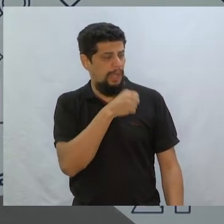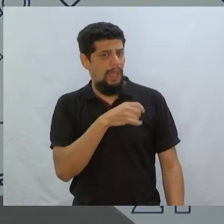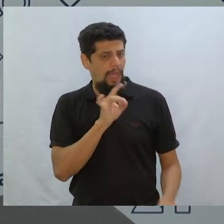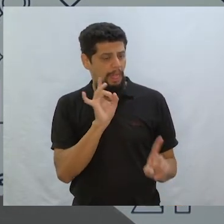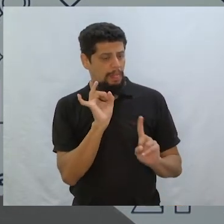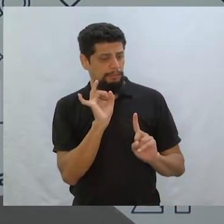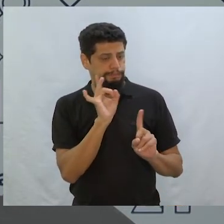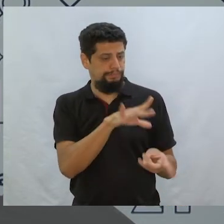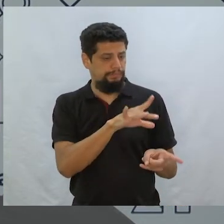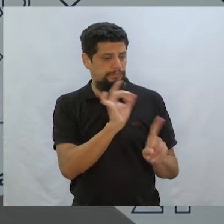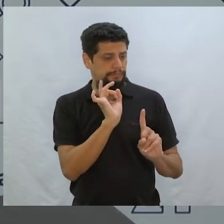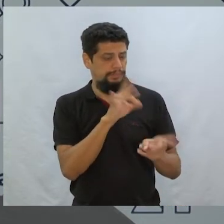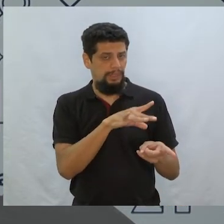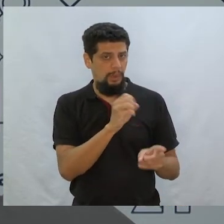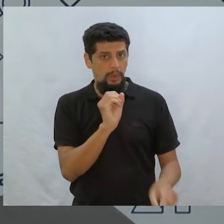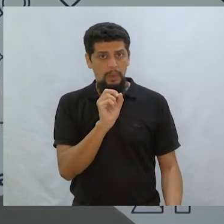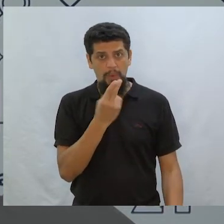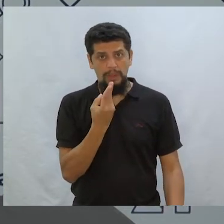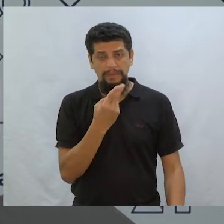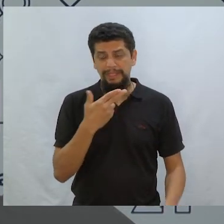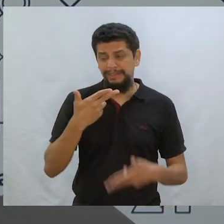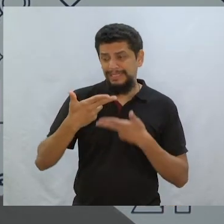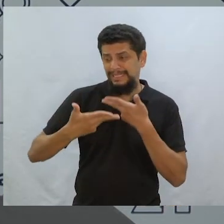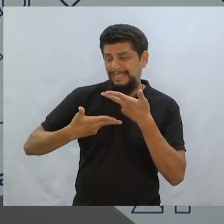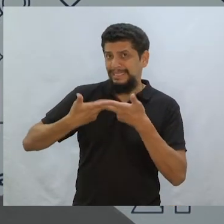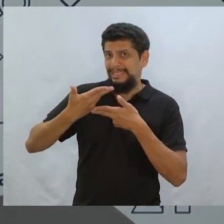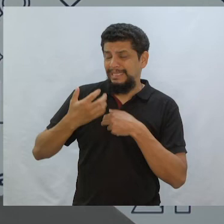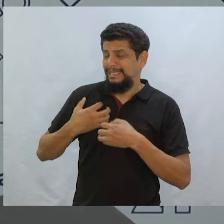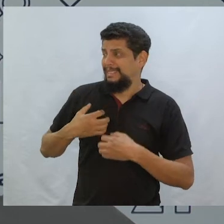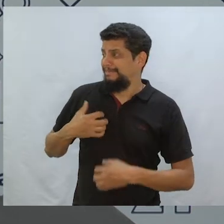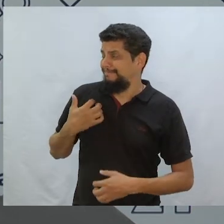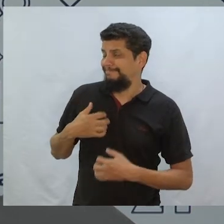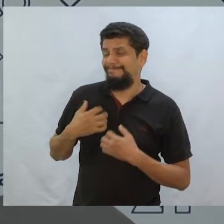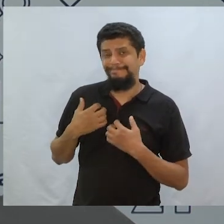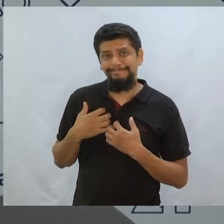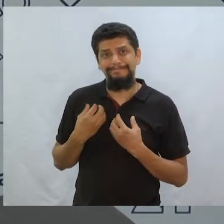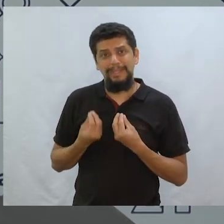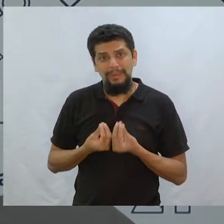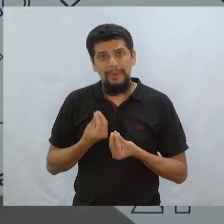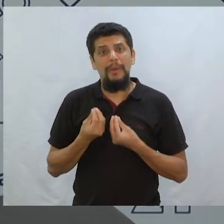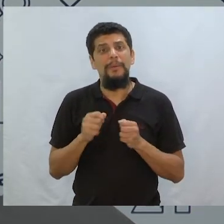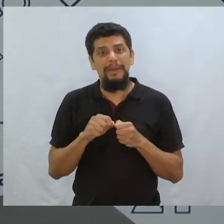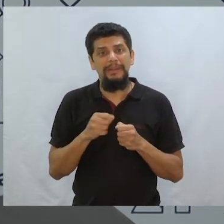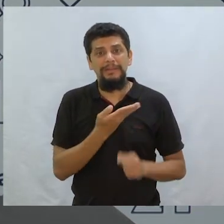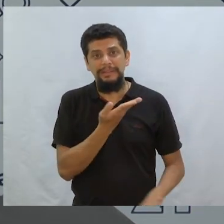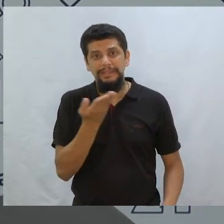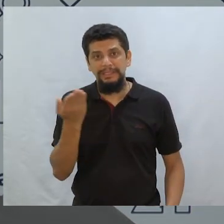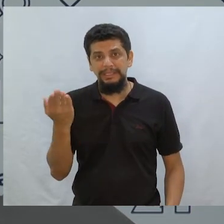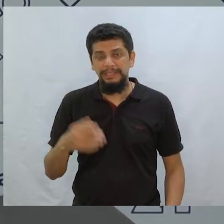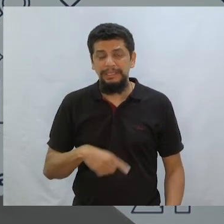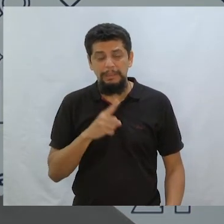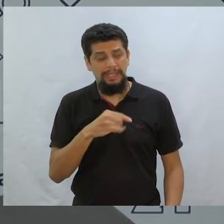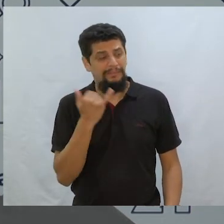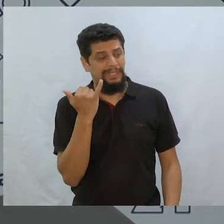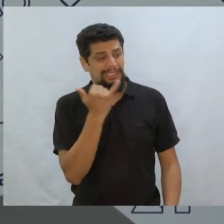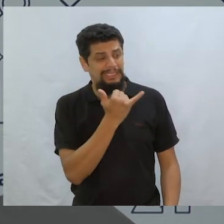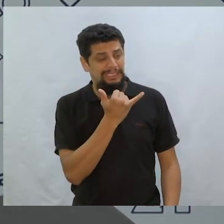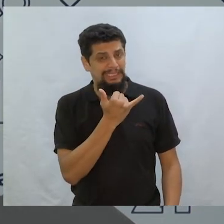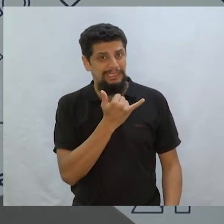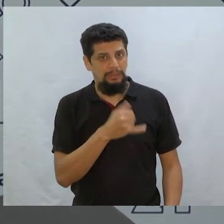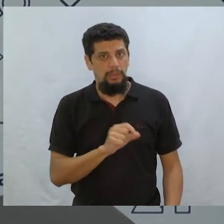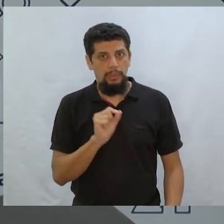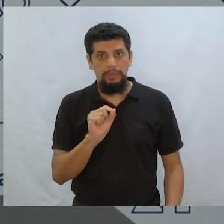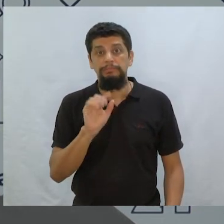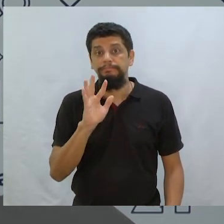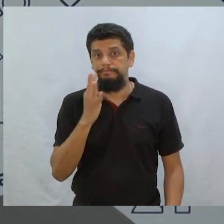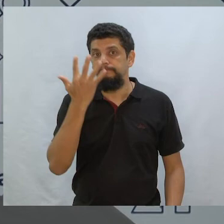expulso da Escola ou será que você ia enrolar um pouco preparar primeiro para depois você dizer né